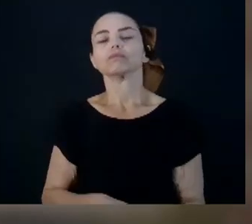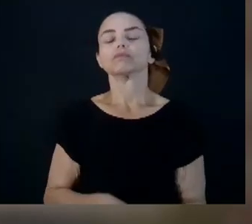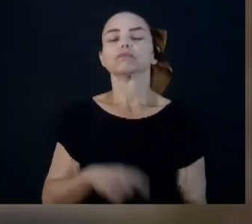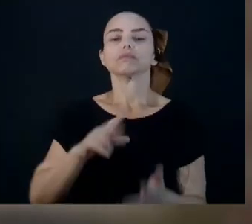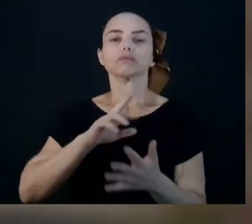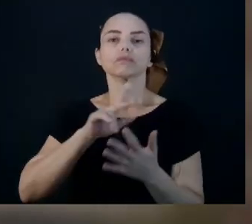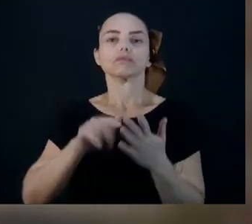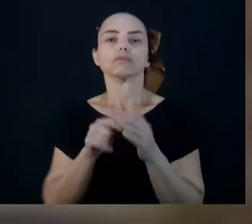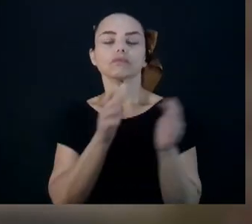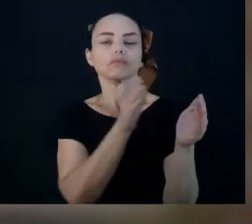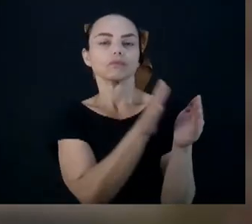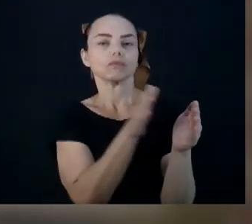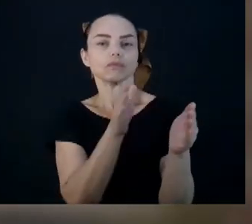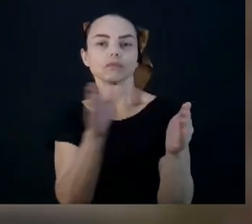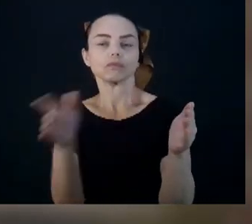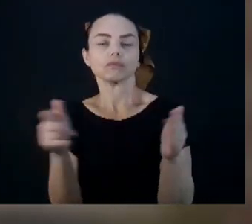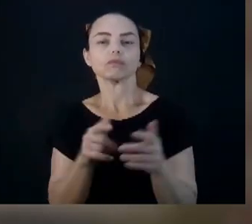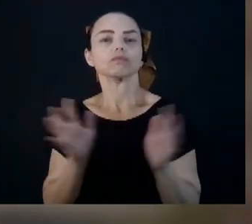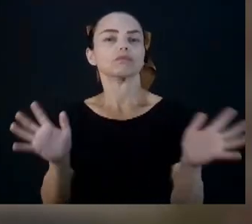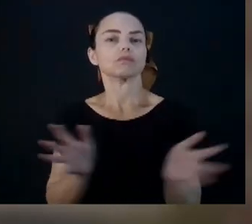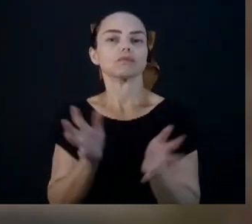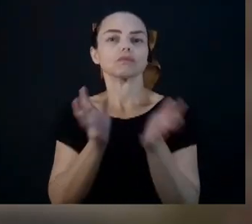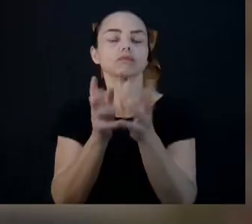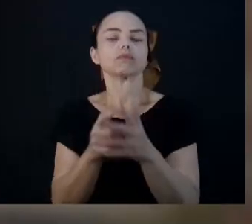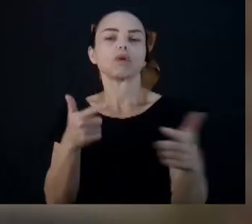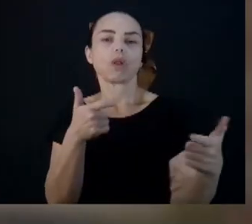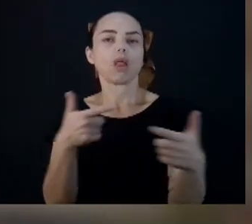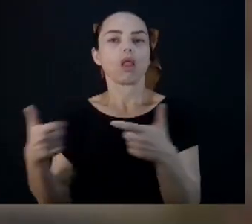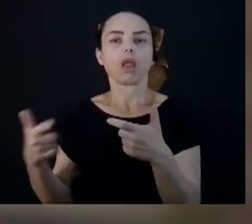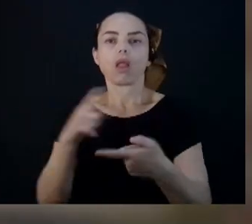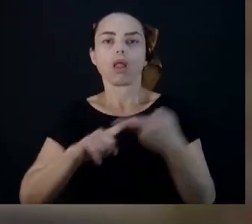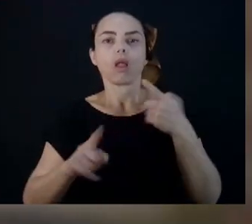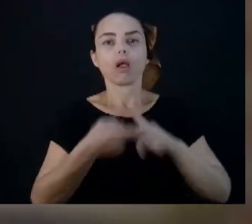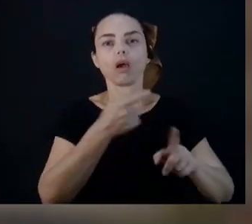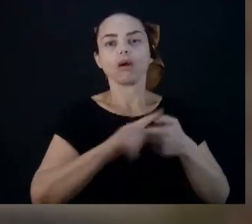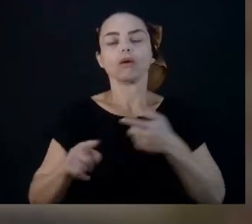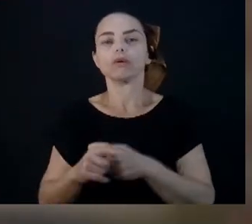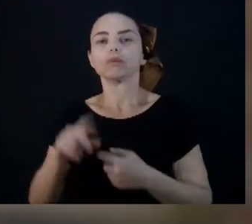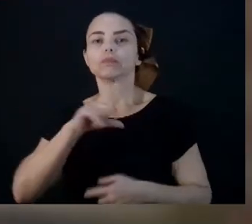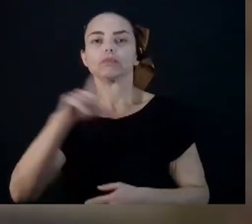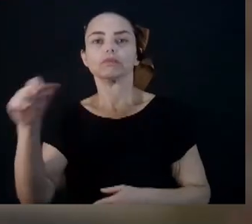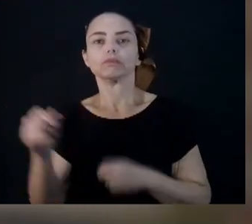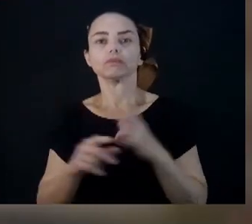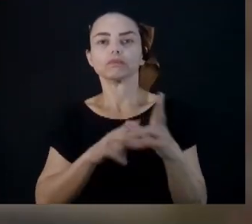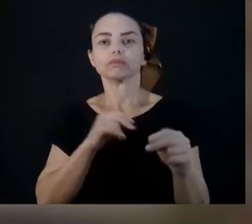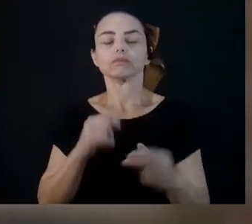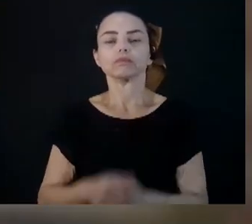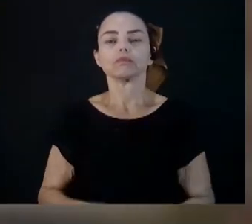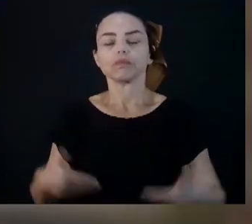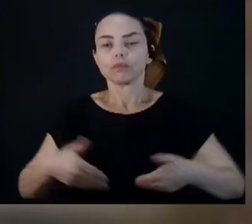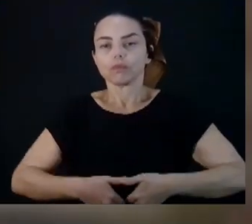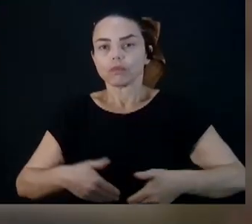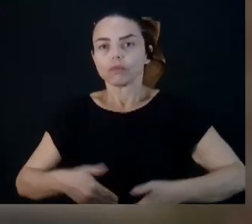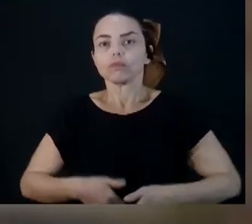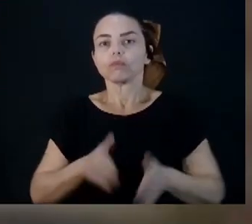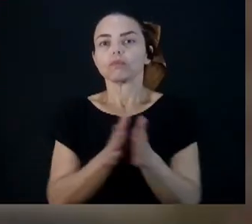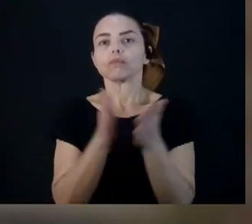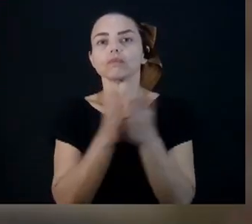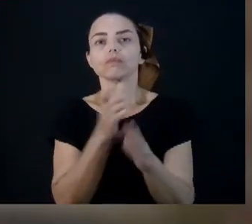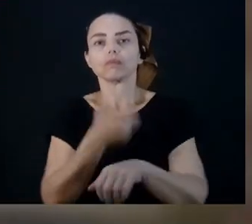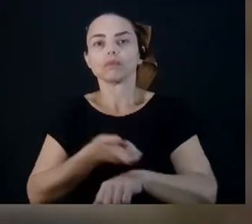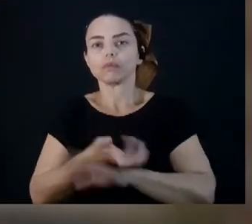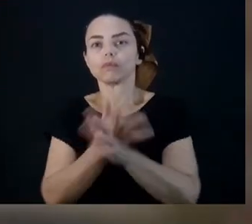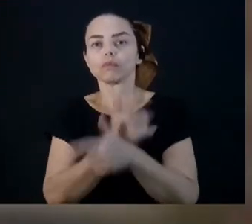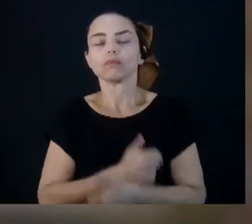períodos motivada por guerras e fuga dos estrangeiros da fome e da miséria em seus países de